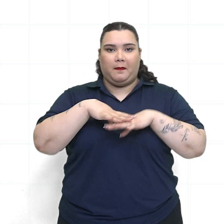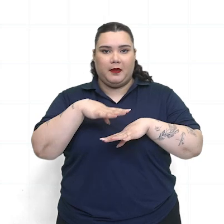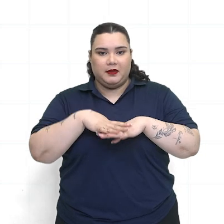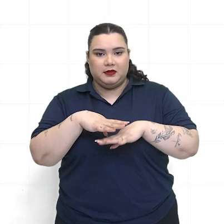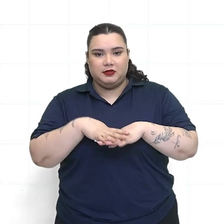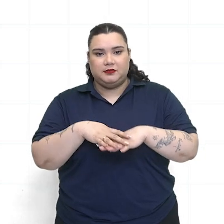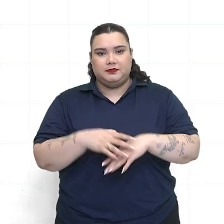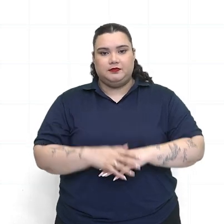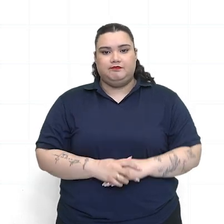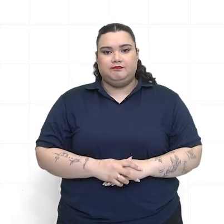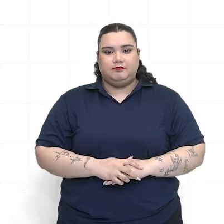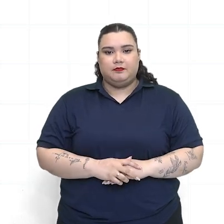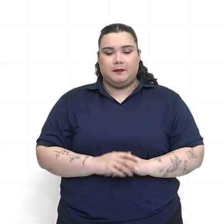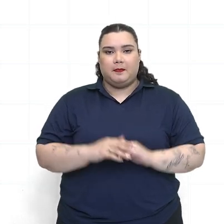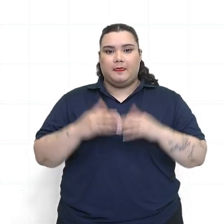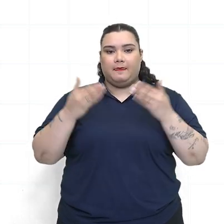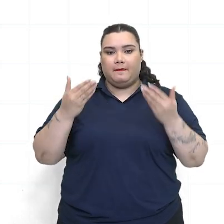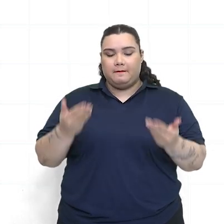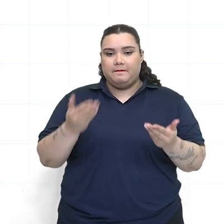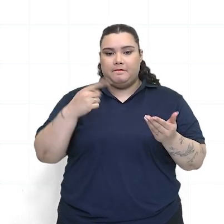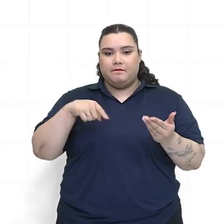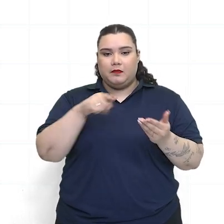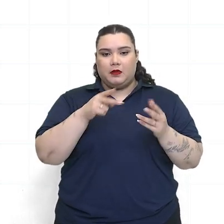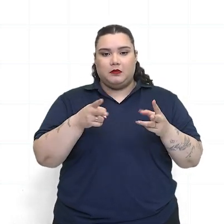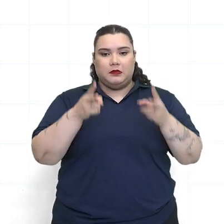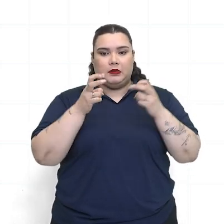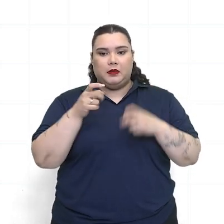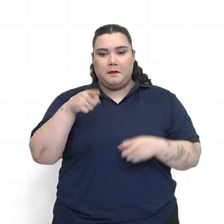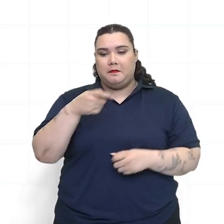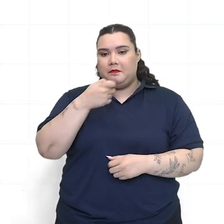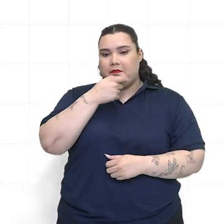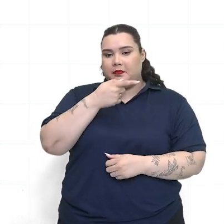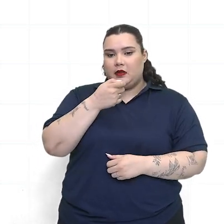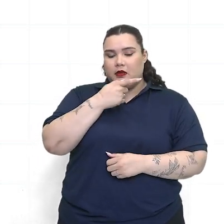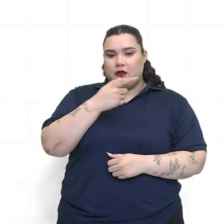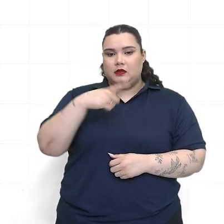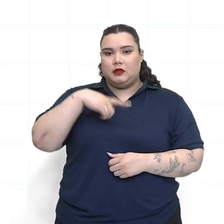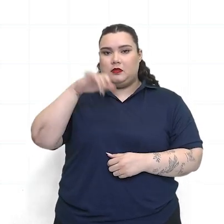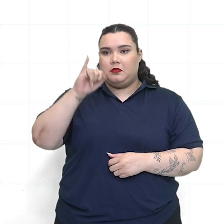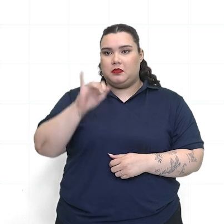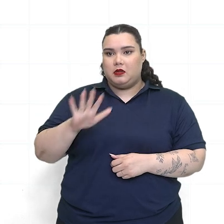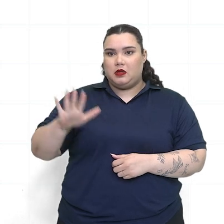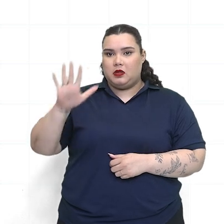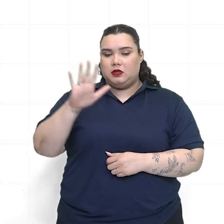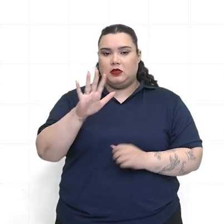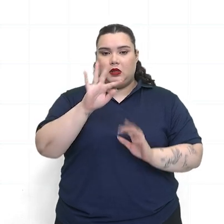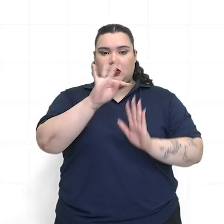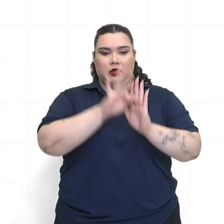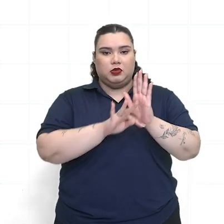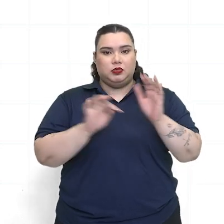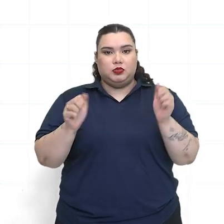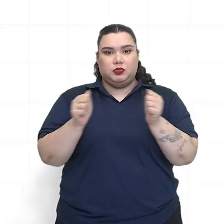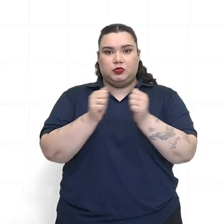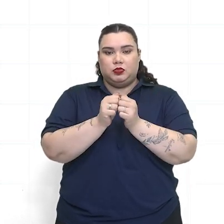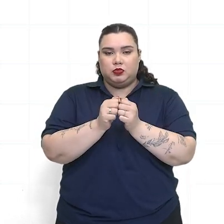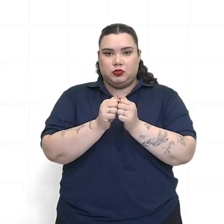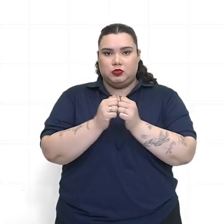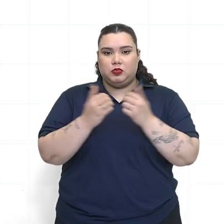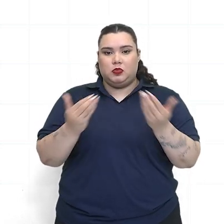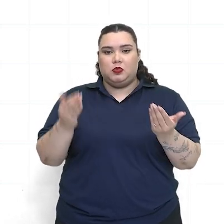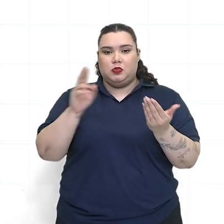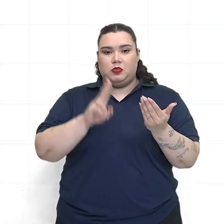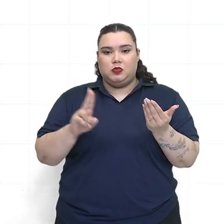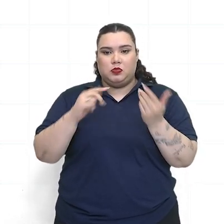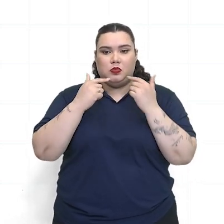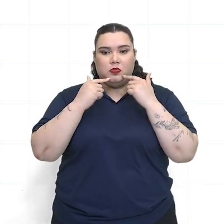matemática. E aí você observa que esse meme ele tem imagem, tem texto. Então ele usa aí o que é